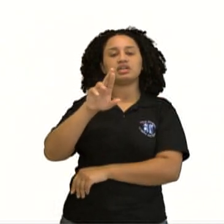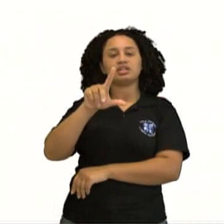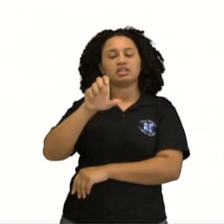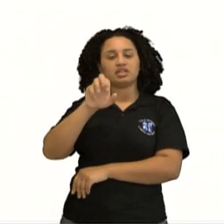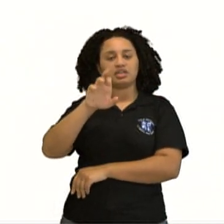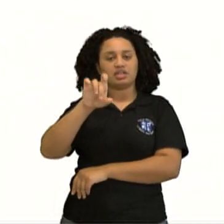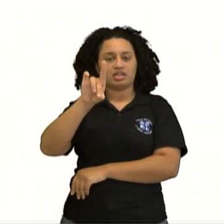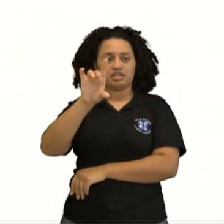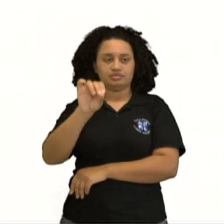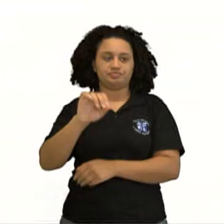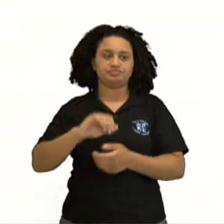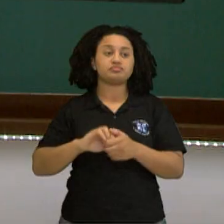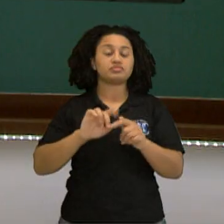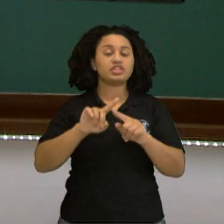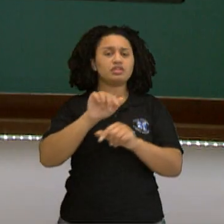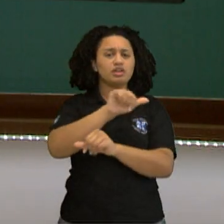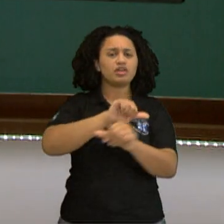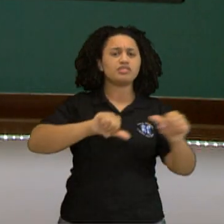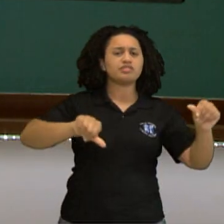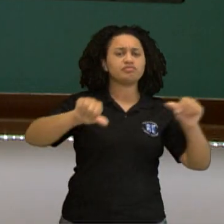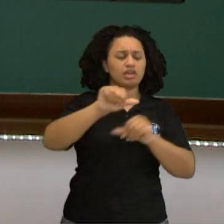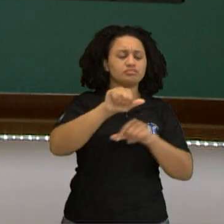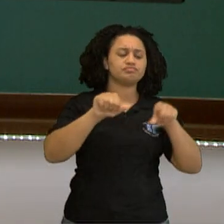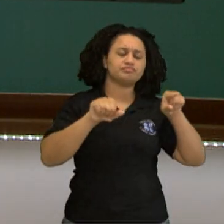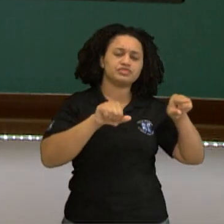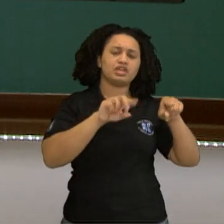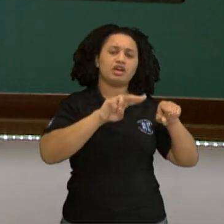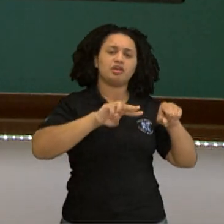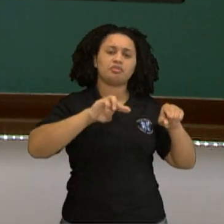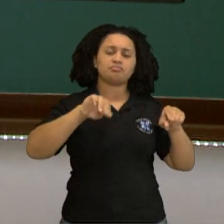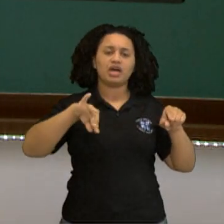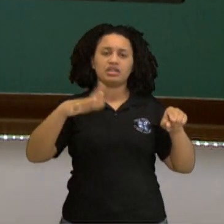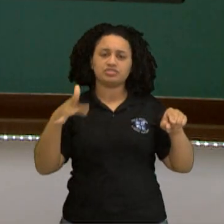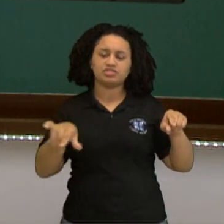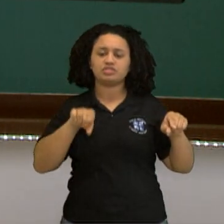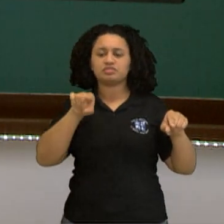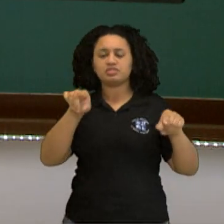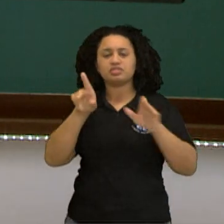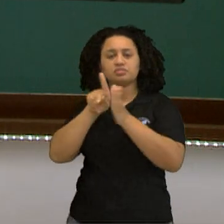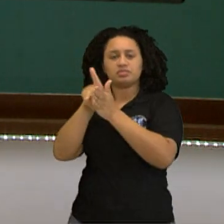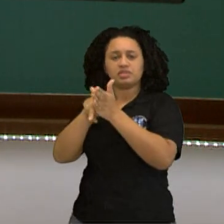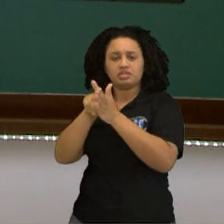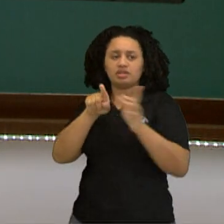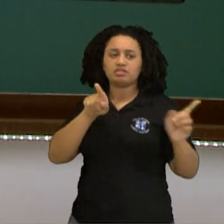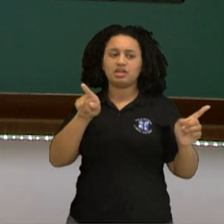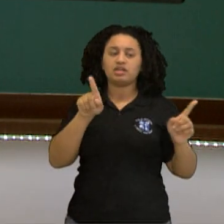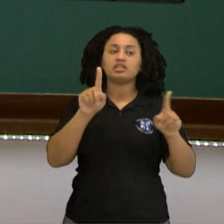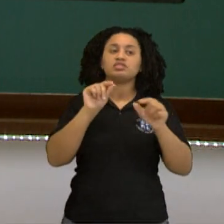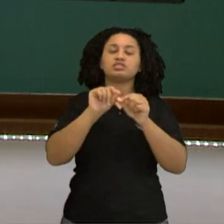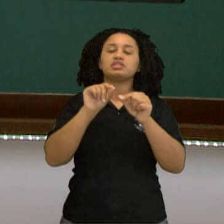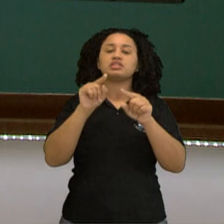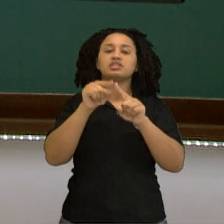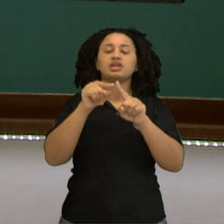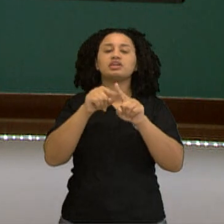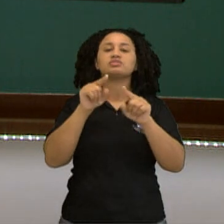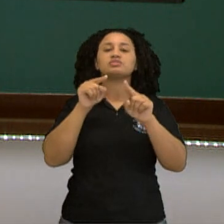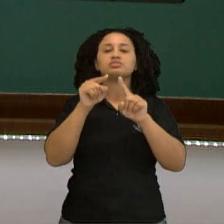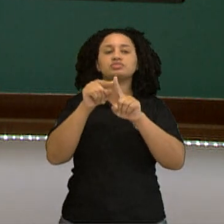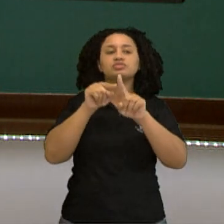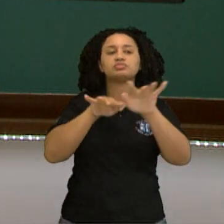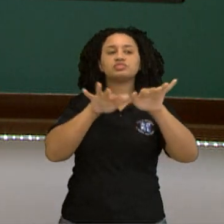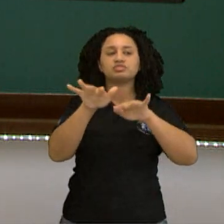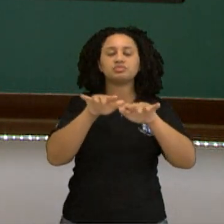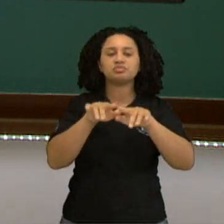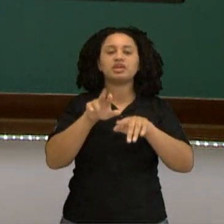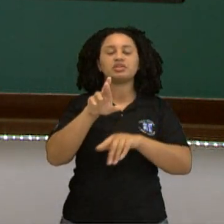Eu estou saindo de Matinhos e indo para Paranaguá no mesmo caminho, certo? Eu vou ter lá um movimento retrógrado, porque eu estou